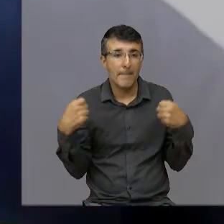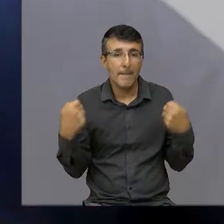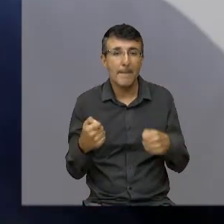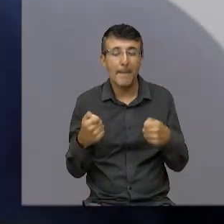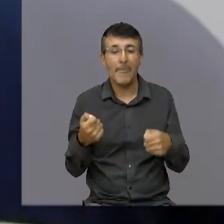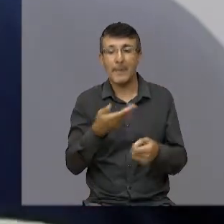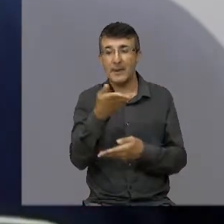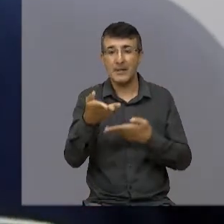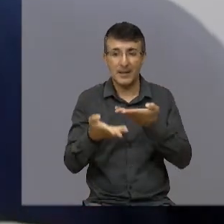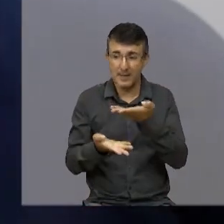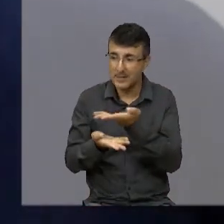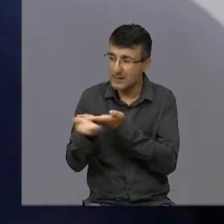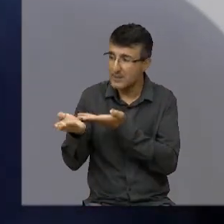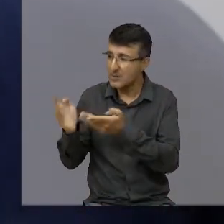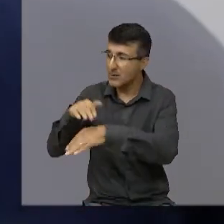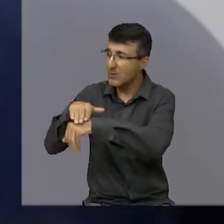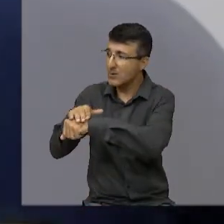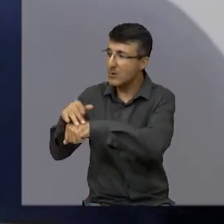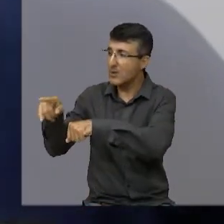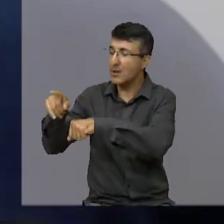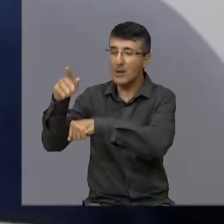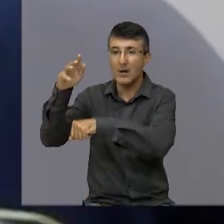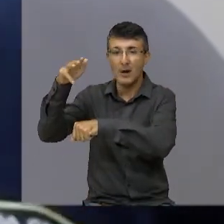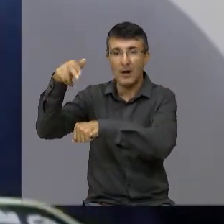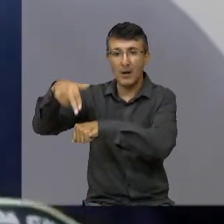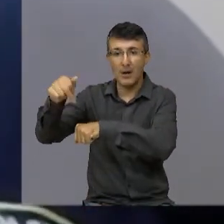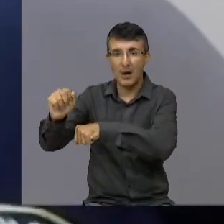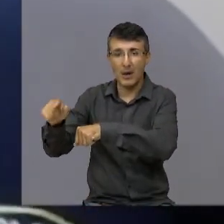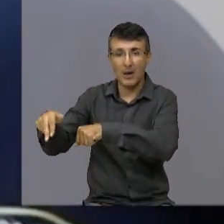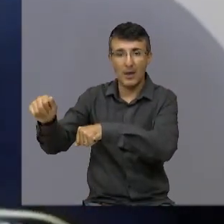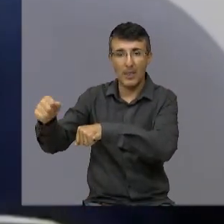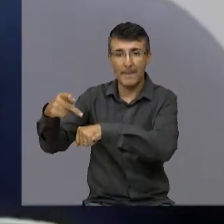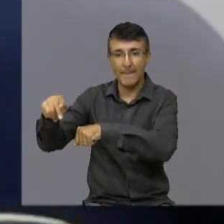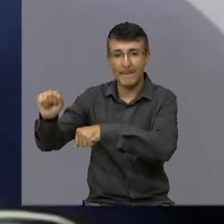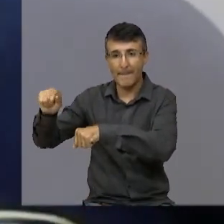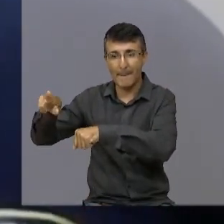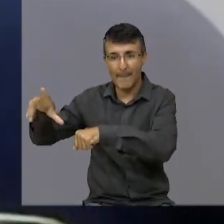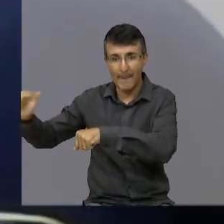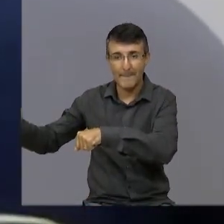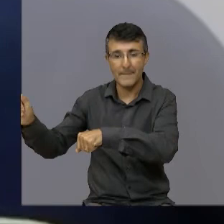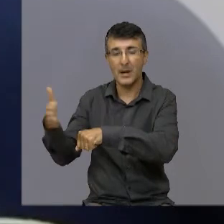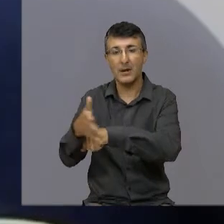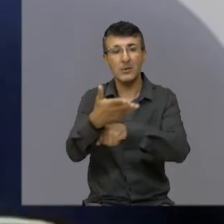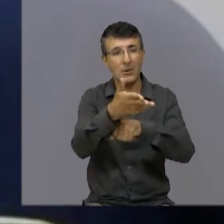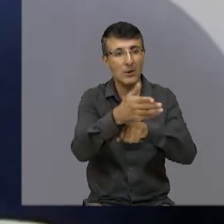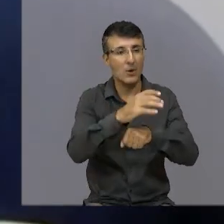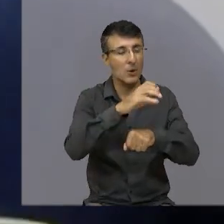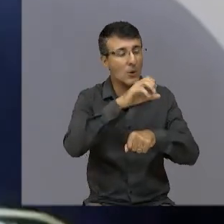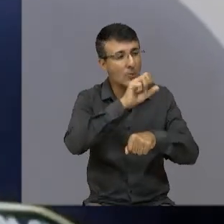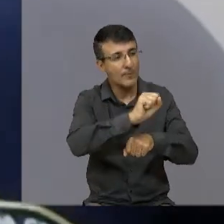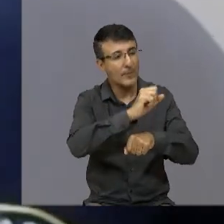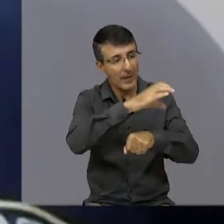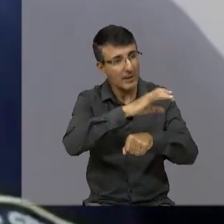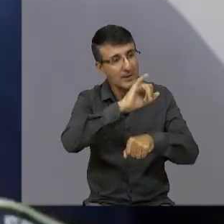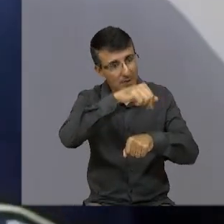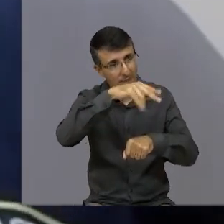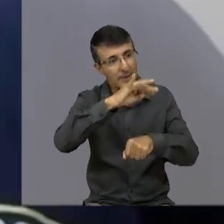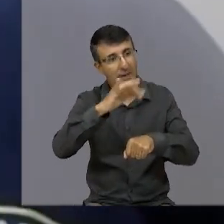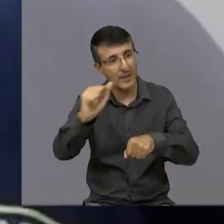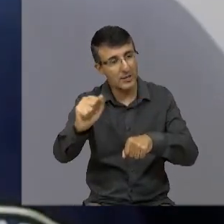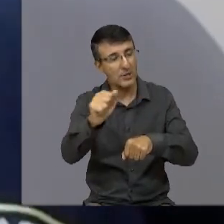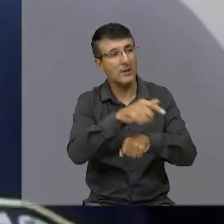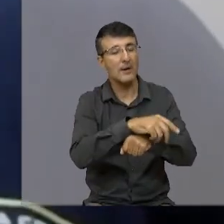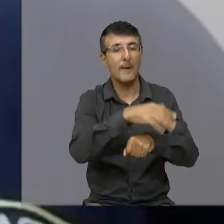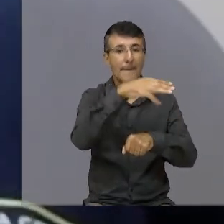poder falar com a doutora Cíntia, eu poder falar com a doutora Márcia, no momento em que nós precisarmos do